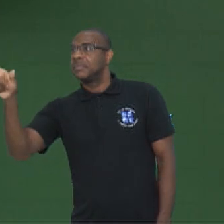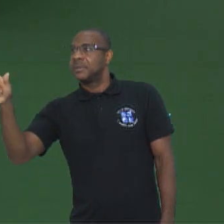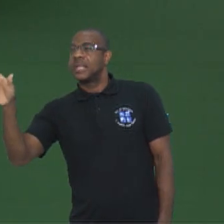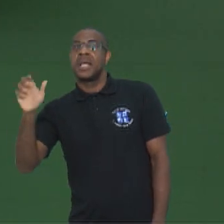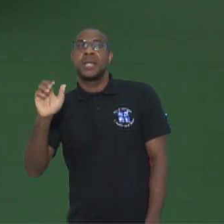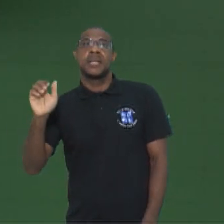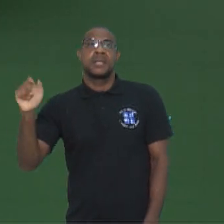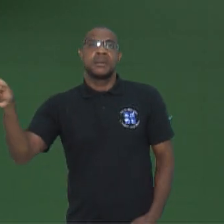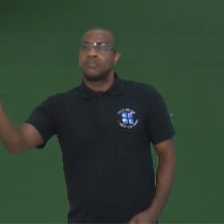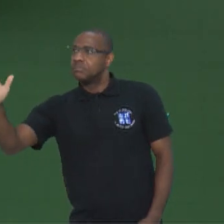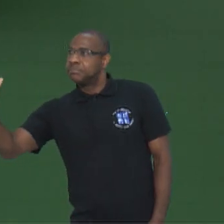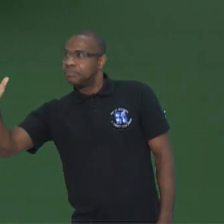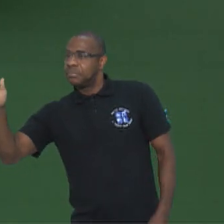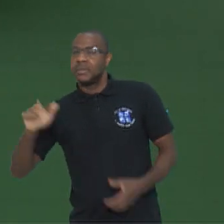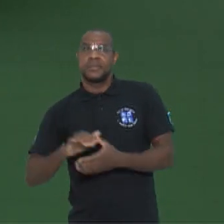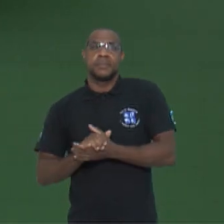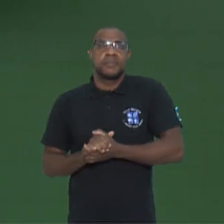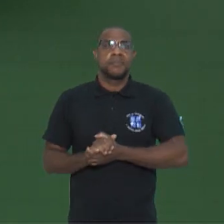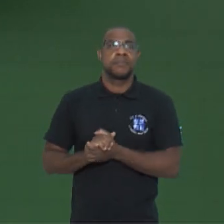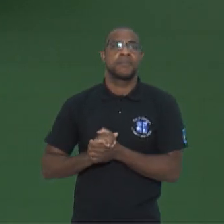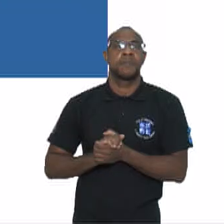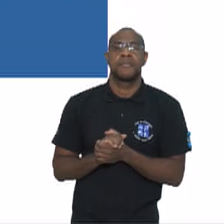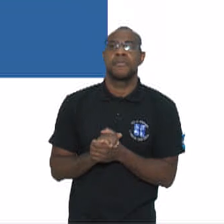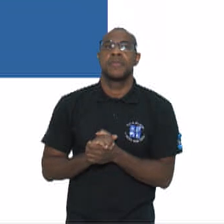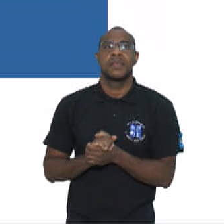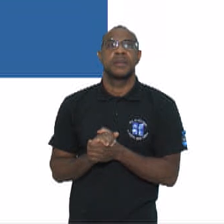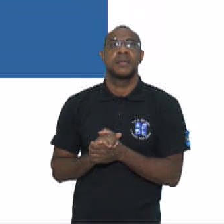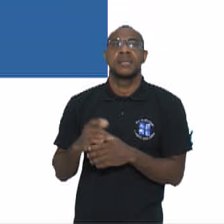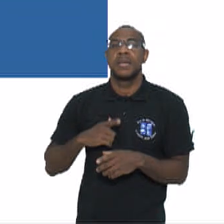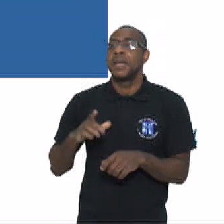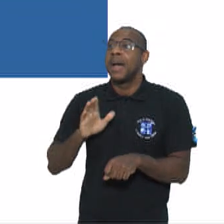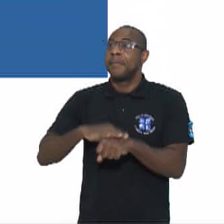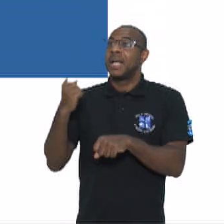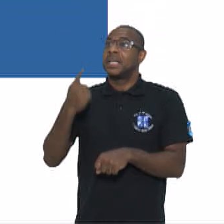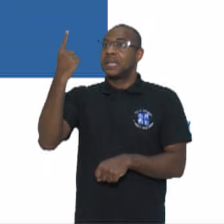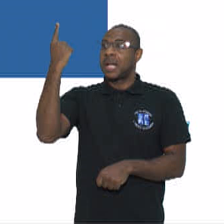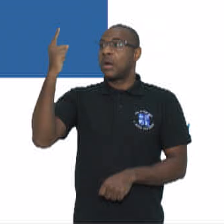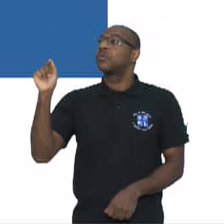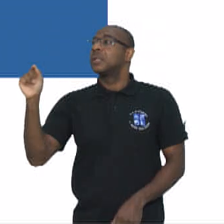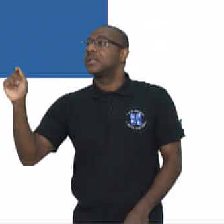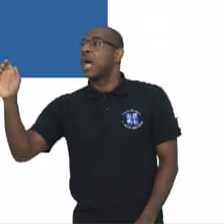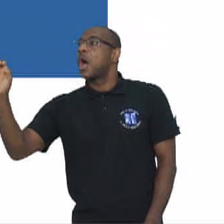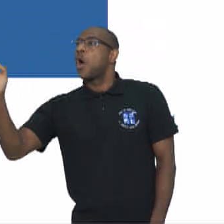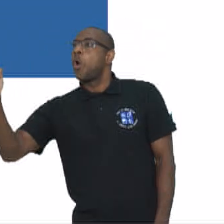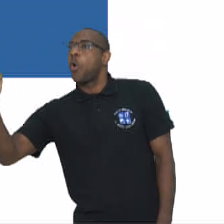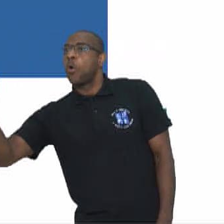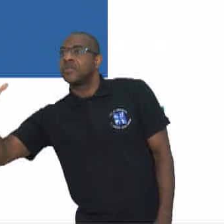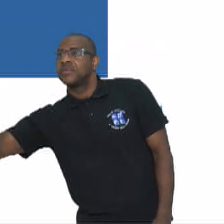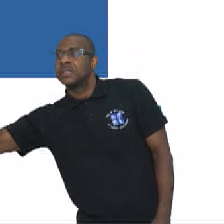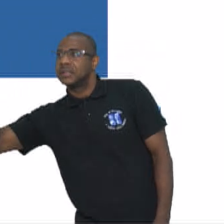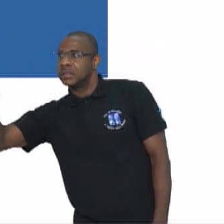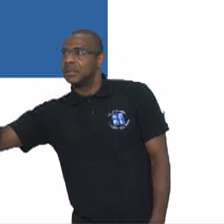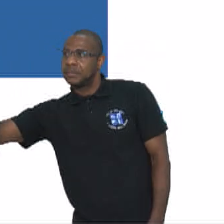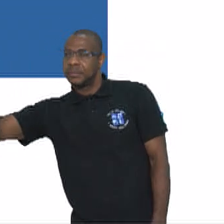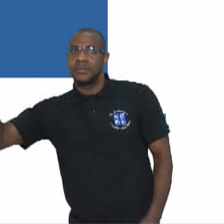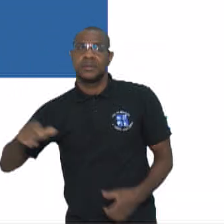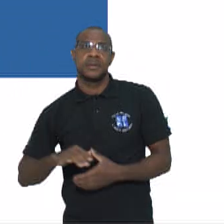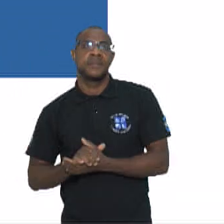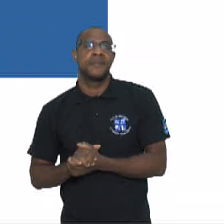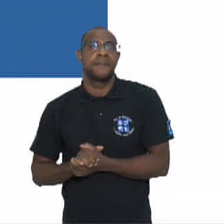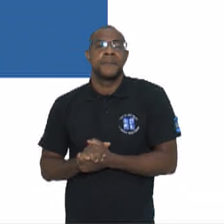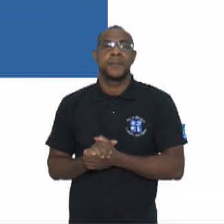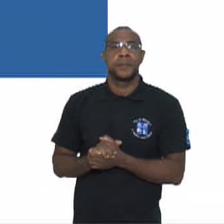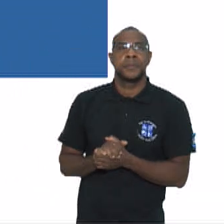que a gente falou anteriormente, que é a mais alta da Oceania, né? Que é a pirâmide de Karsten e o Monte Kosciuszko.